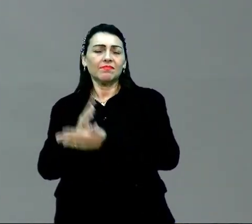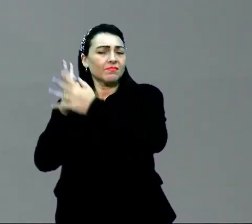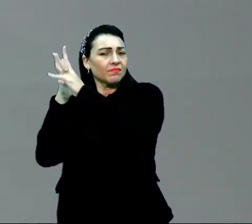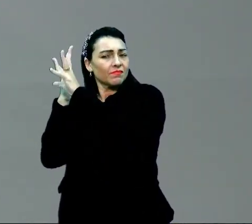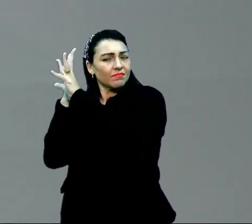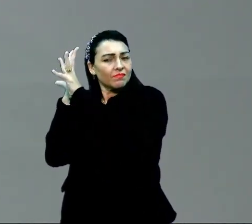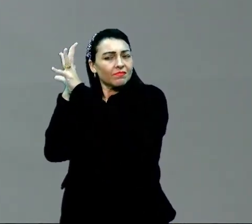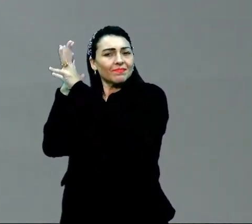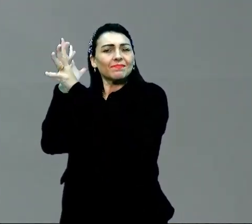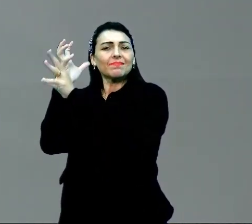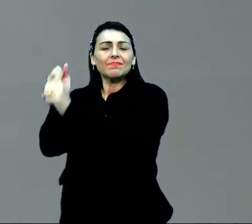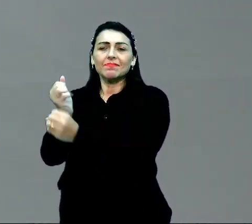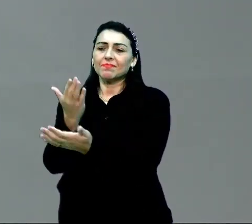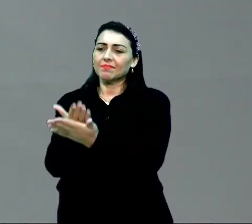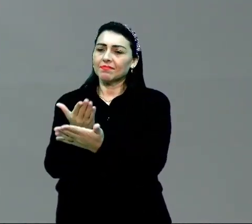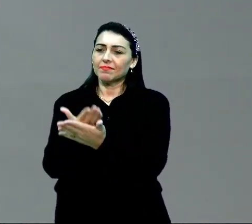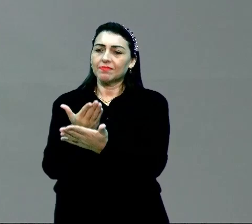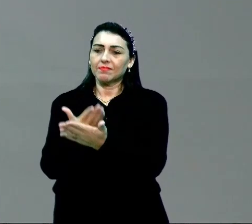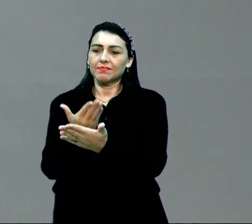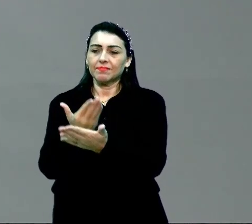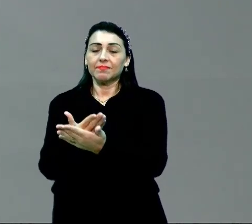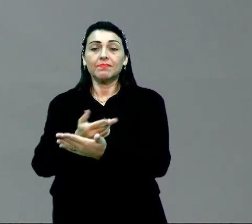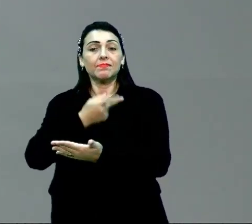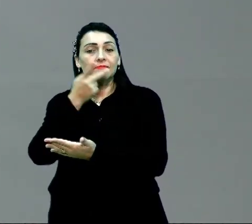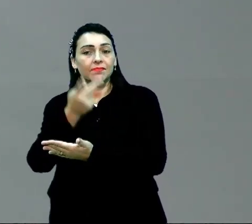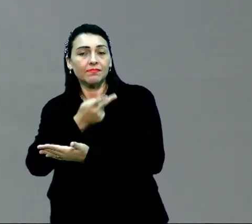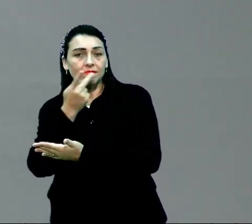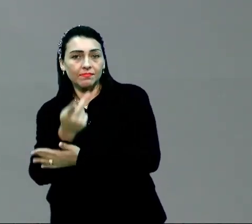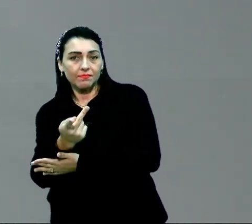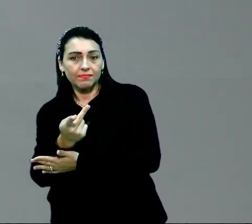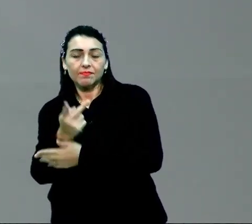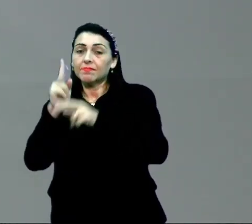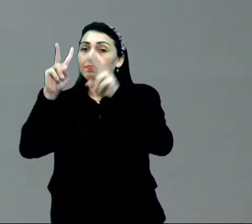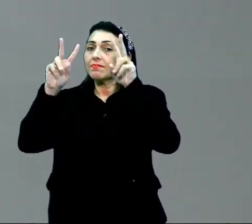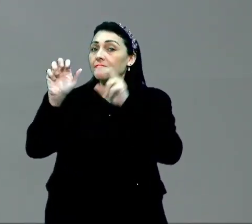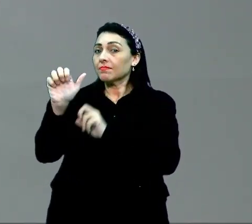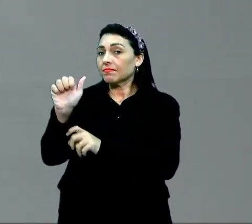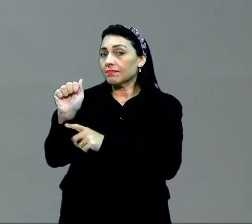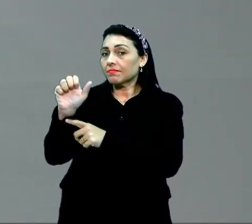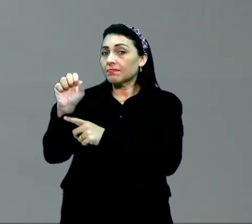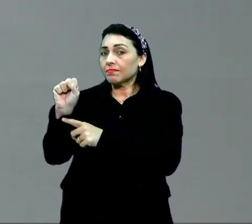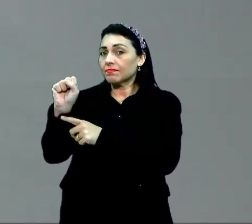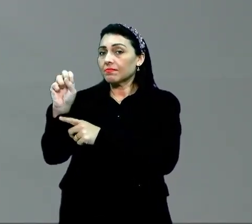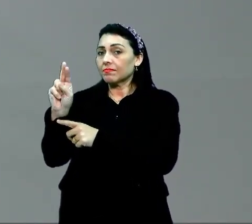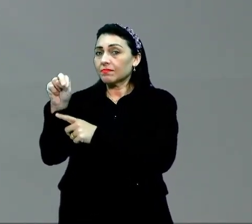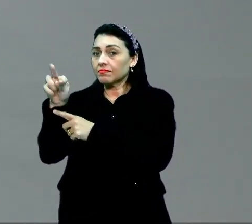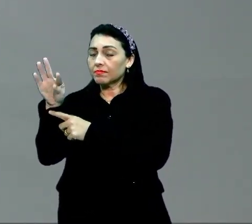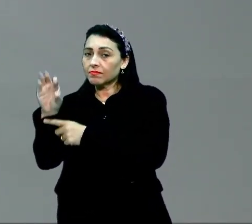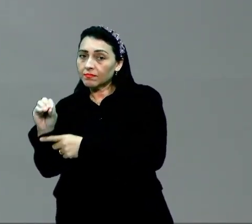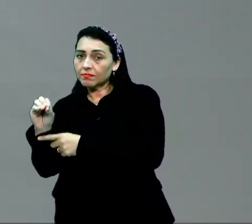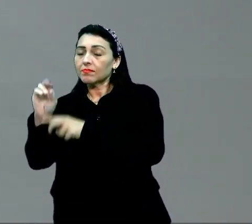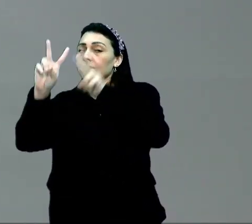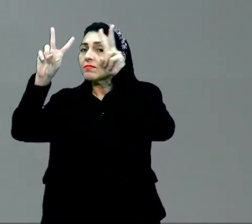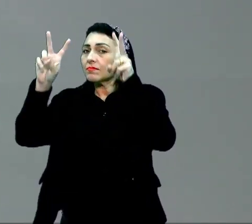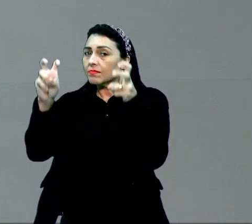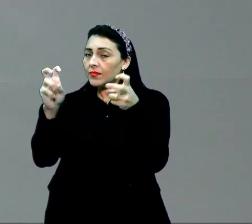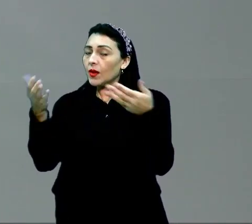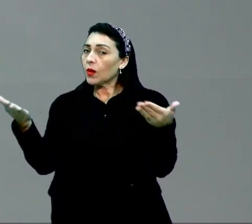recapitular a aula passada, né? Porque na aula passada nós falamos sobre assunto e tema. Hoje nós iremos falar